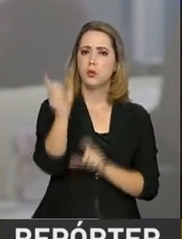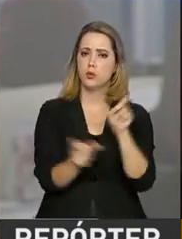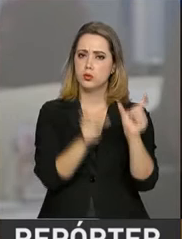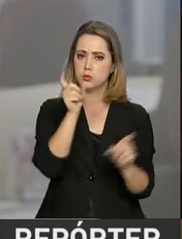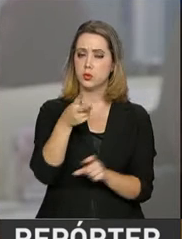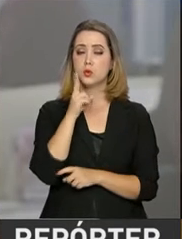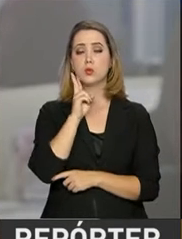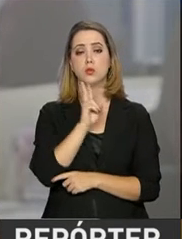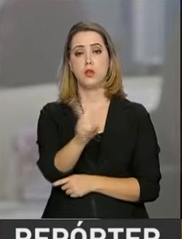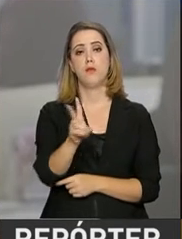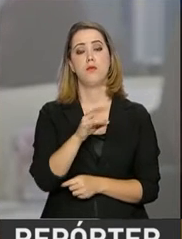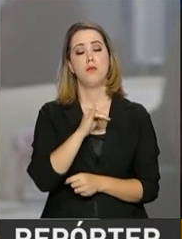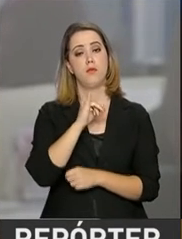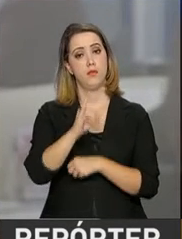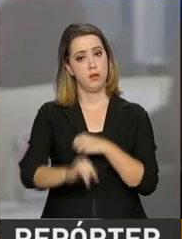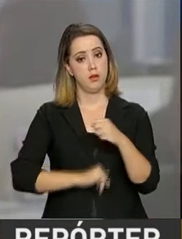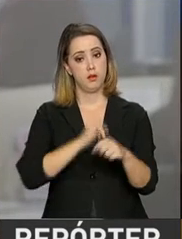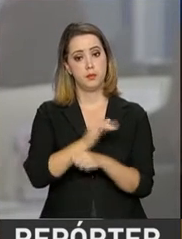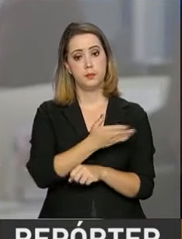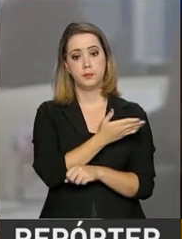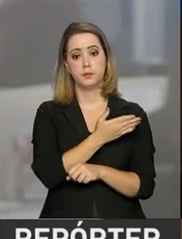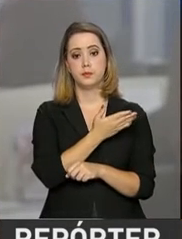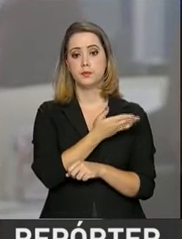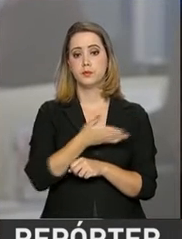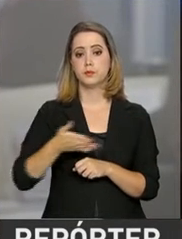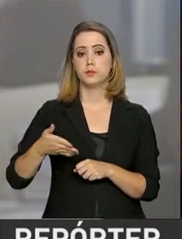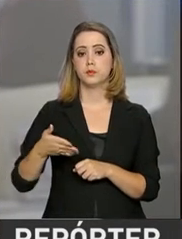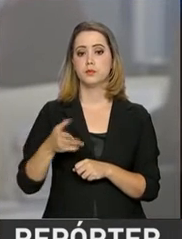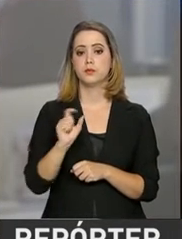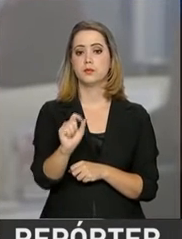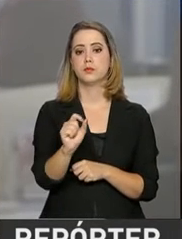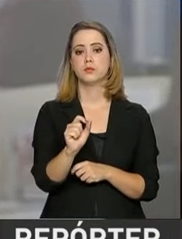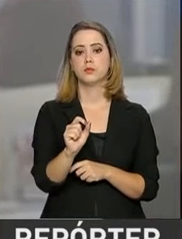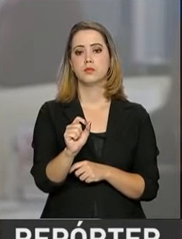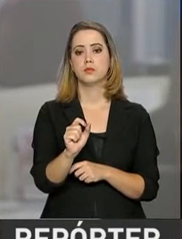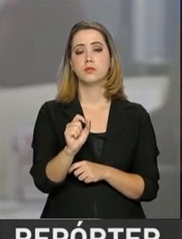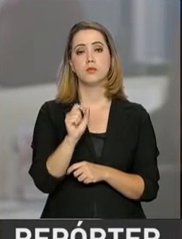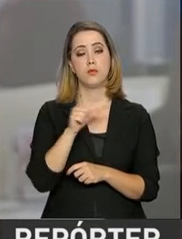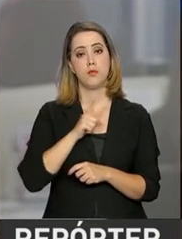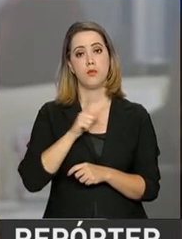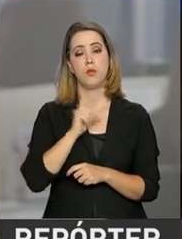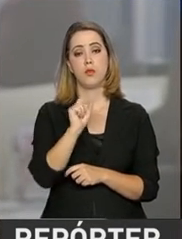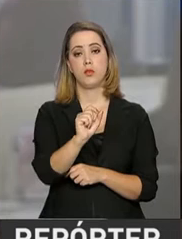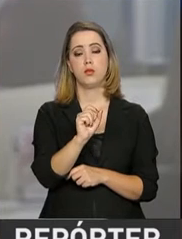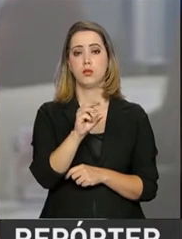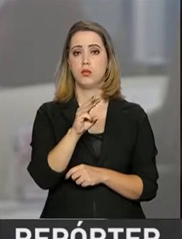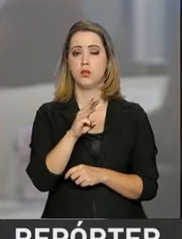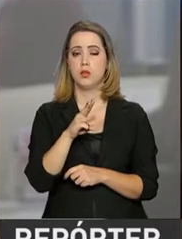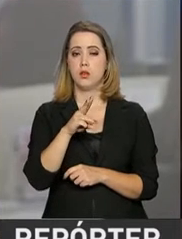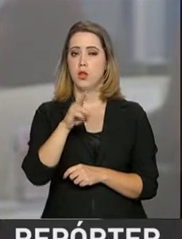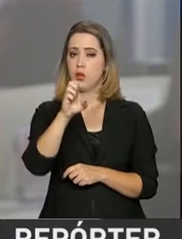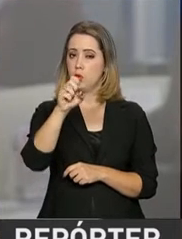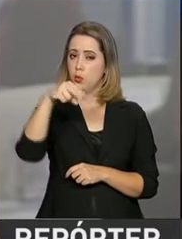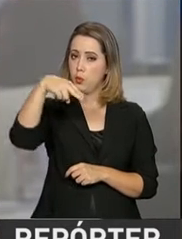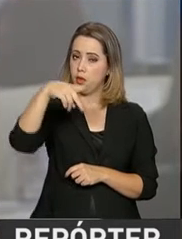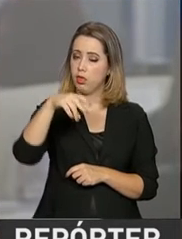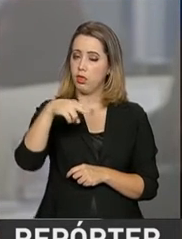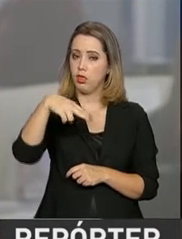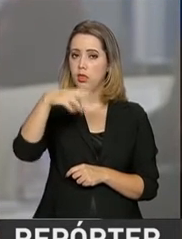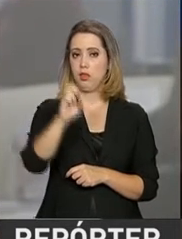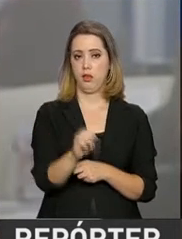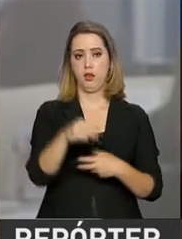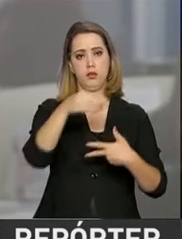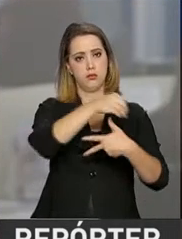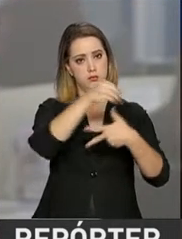consulta dos resultados online no site enem.inep.gov.br barra participantes só lembrando que para fazer a